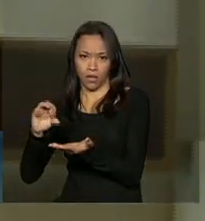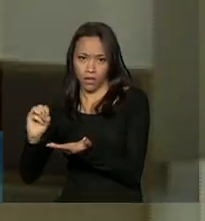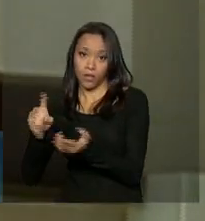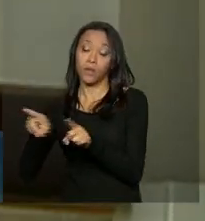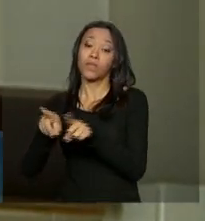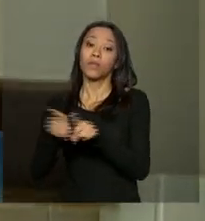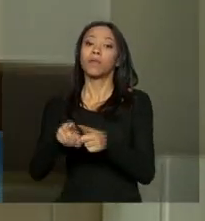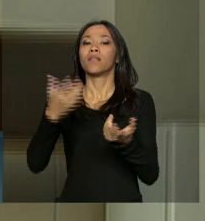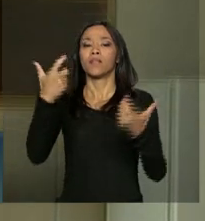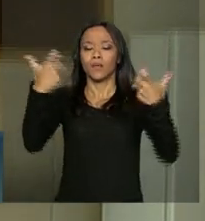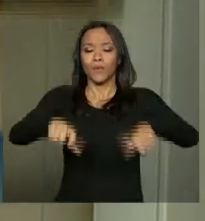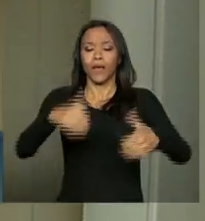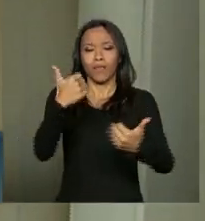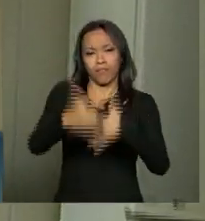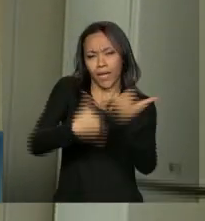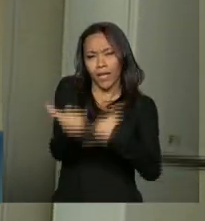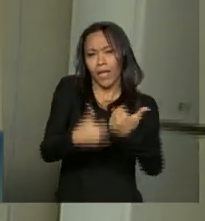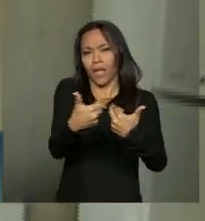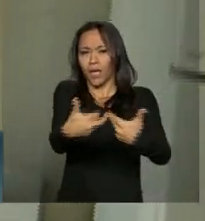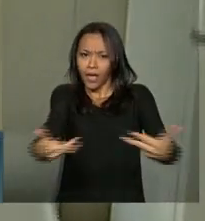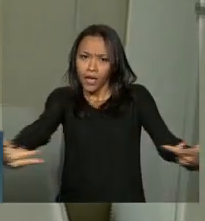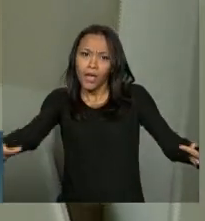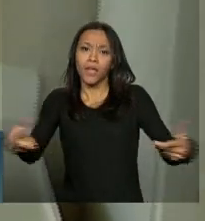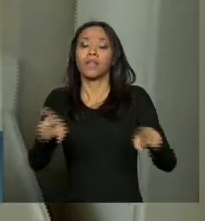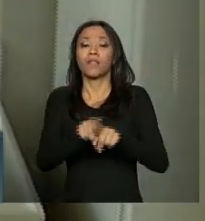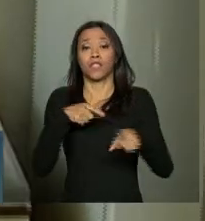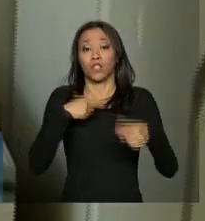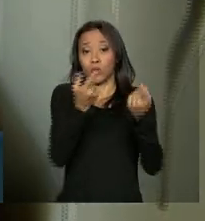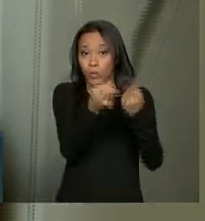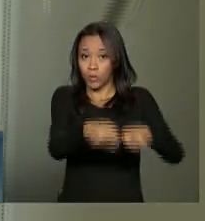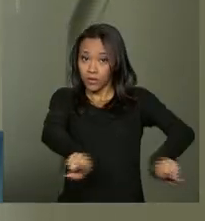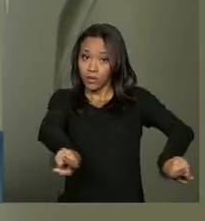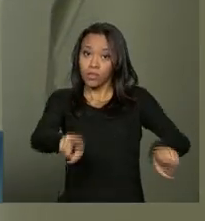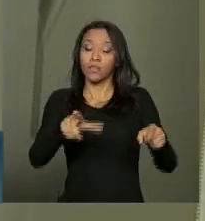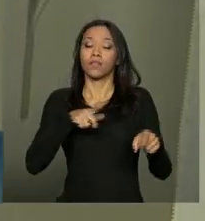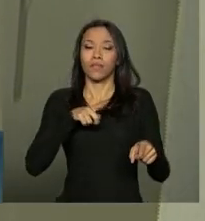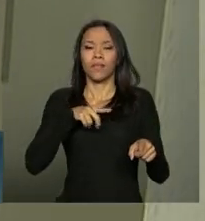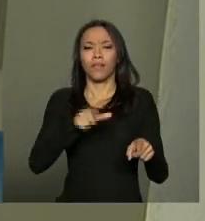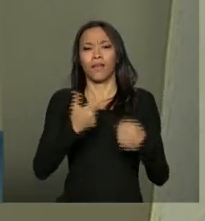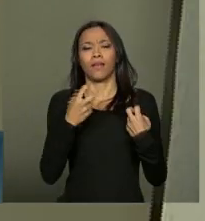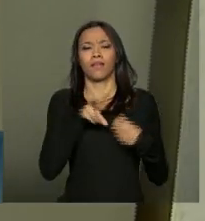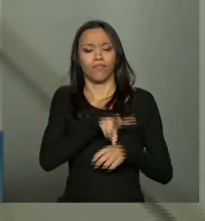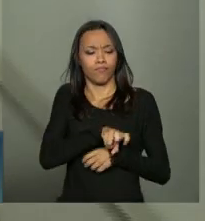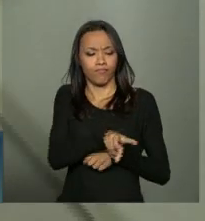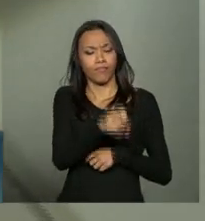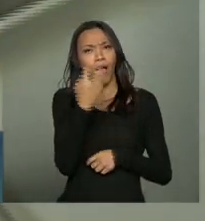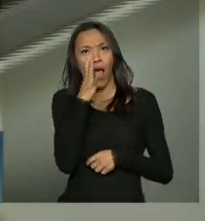playground duas quadras gramadas churrasqueiras e também Trilha